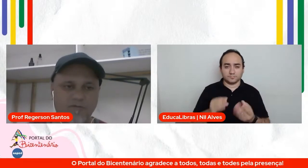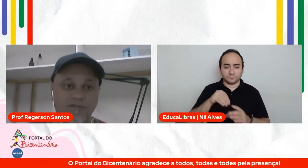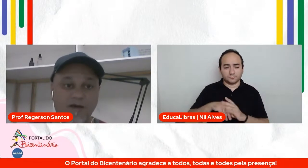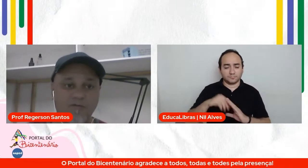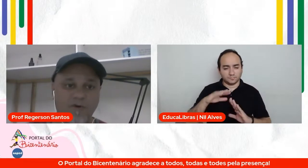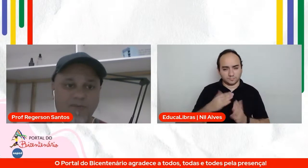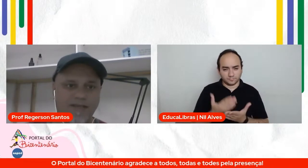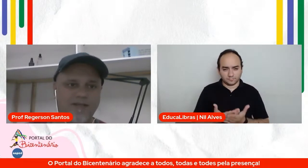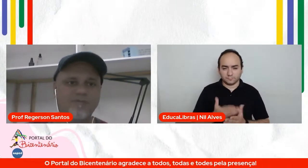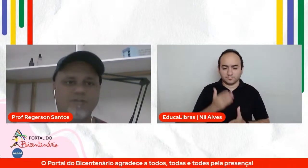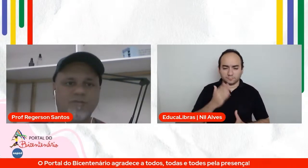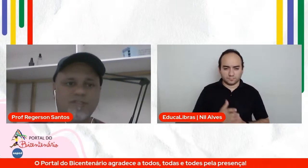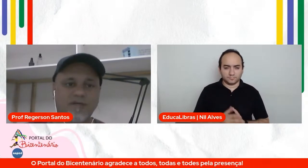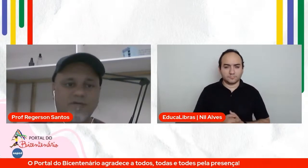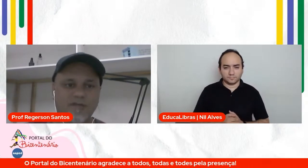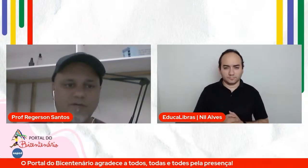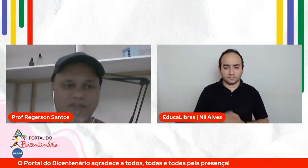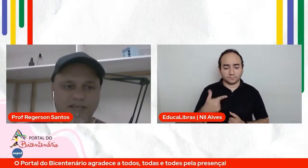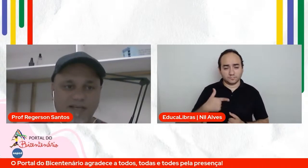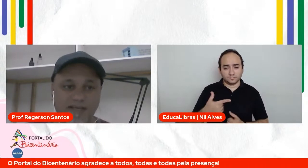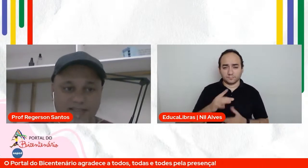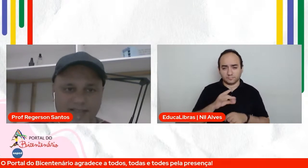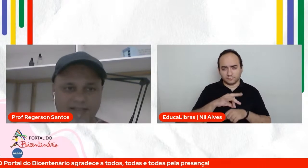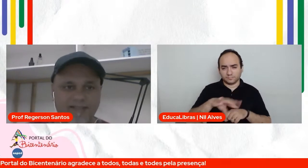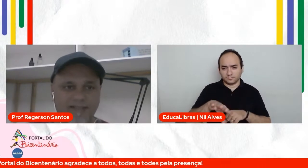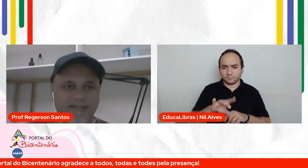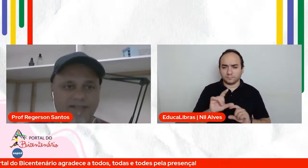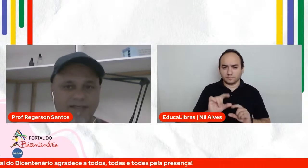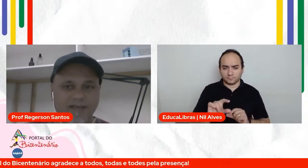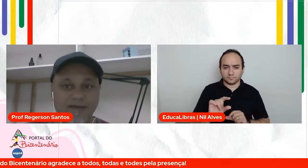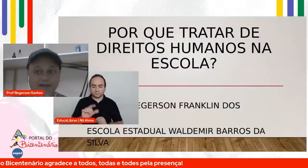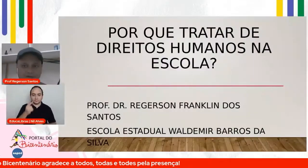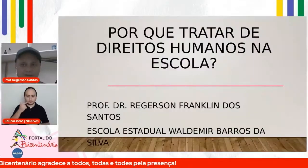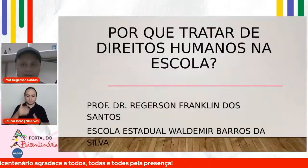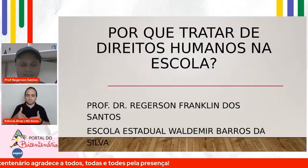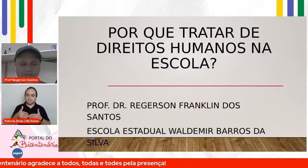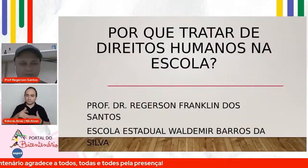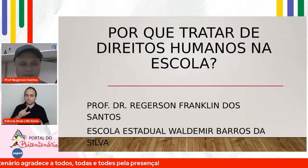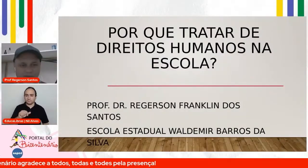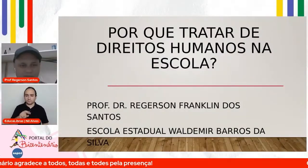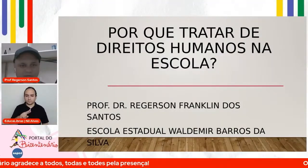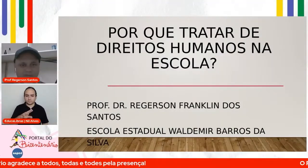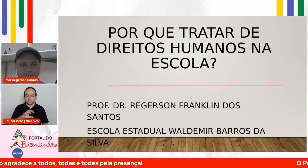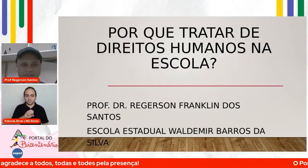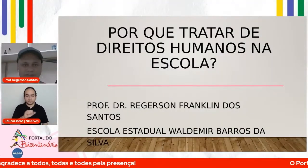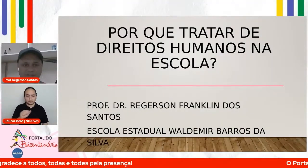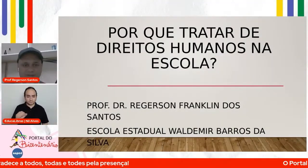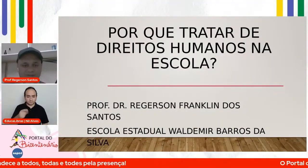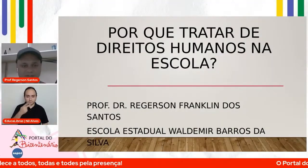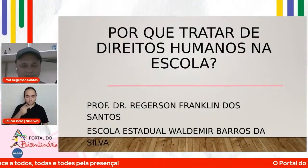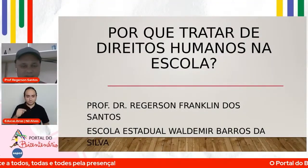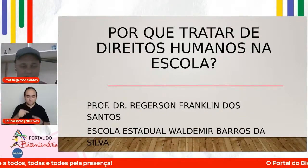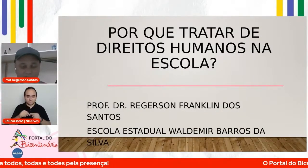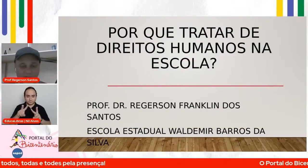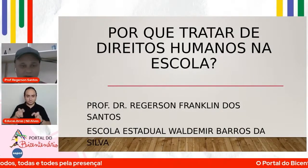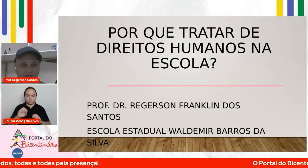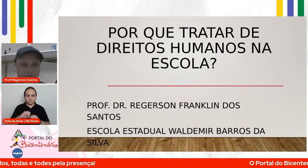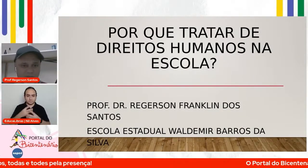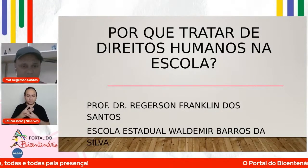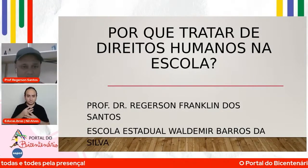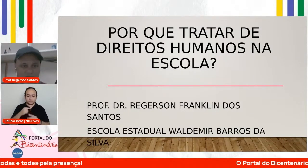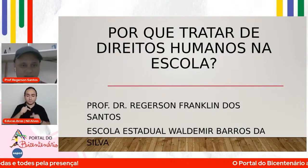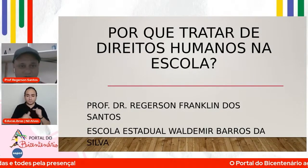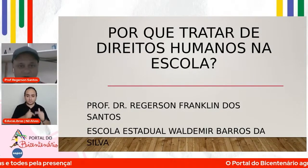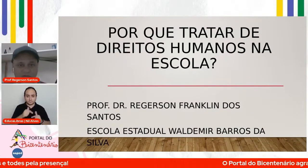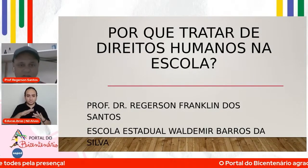Então, eu vou dar uma pequena contribuição e, né? Eu gostaria que a Larissa colocasse para mim aí, por favor, né? Então, eu trabalho